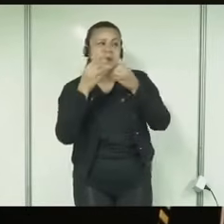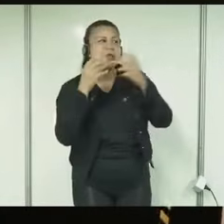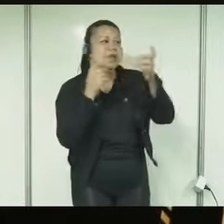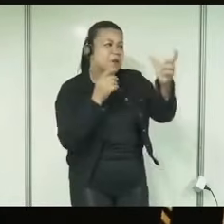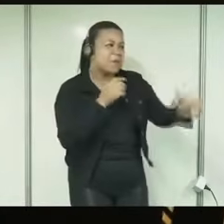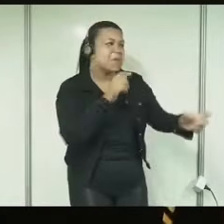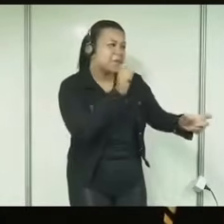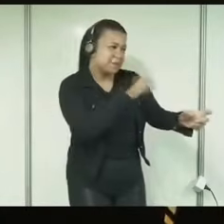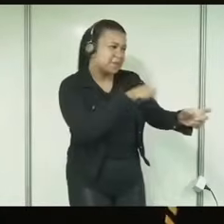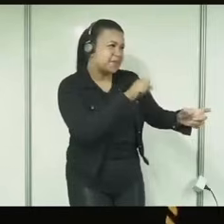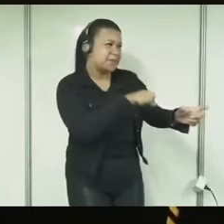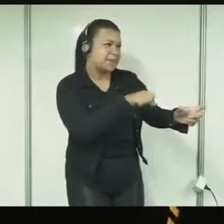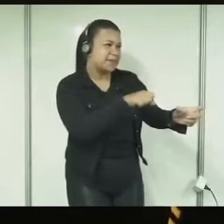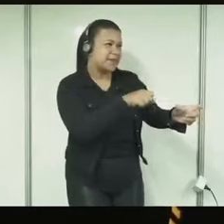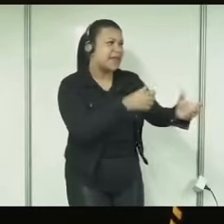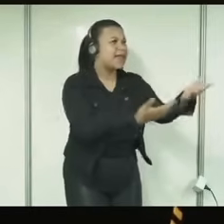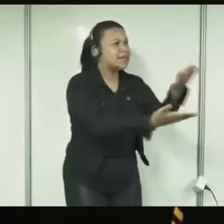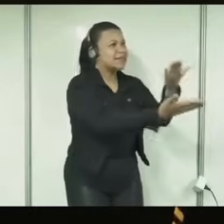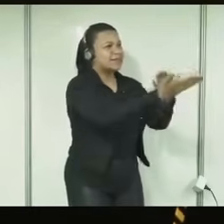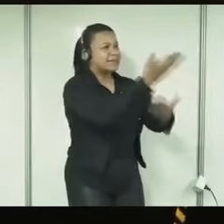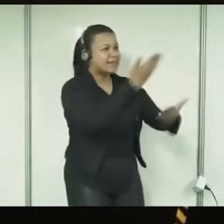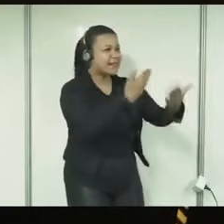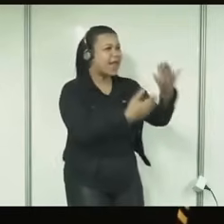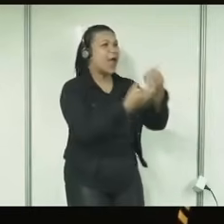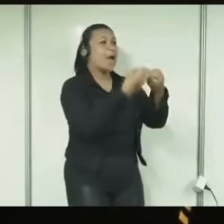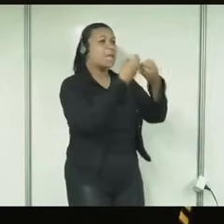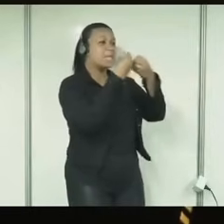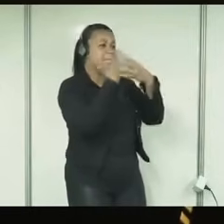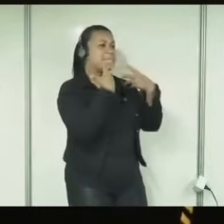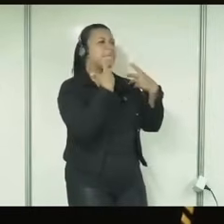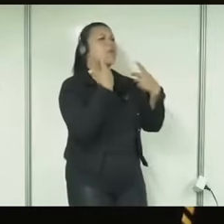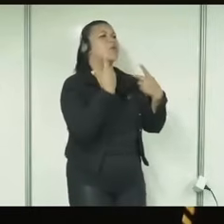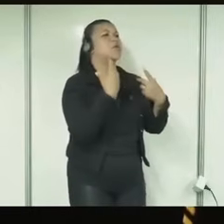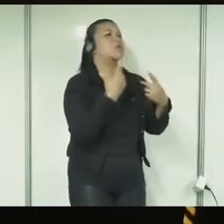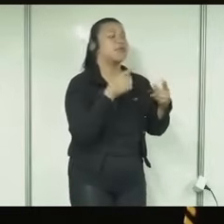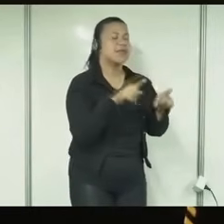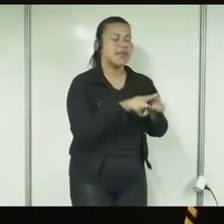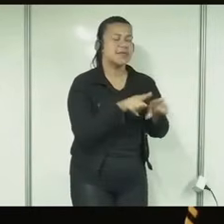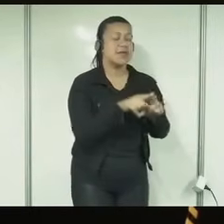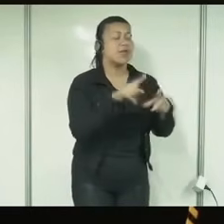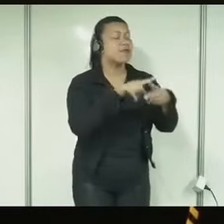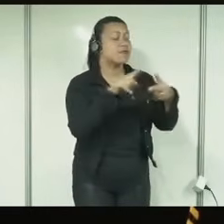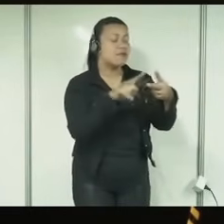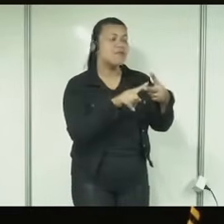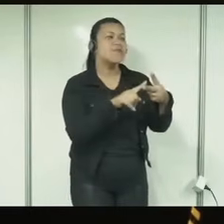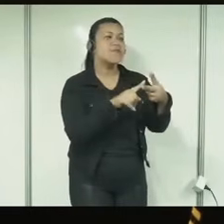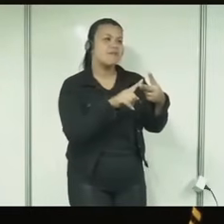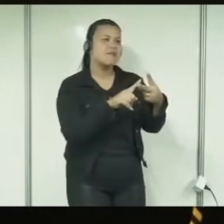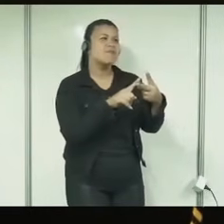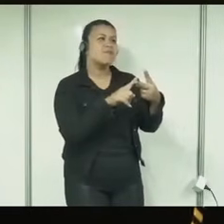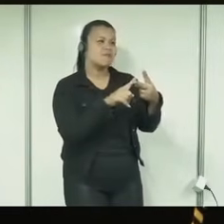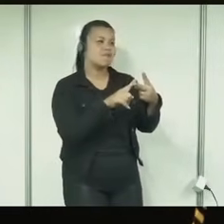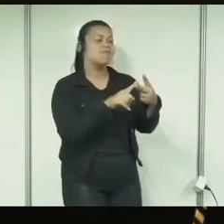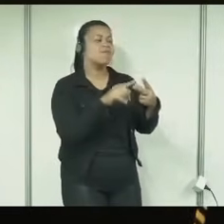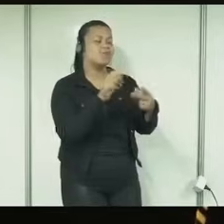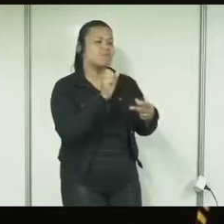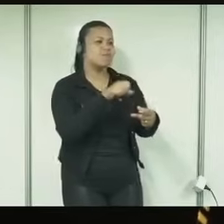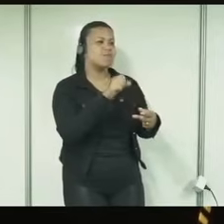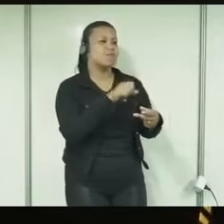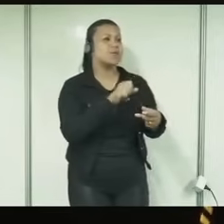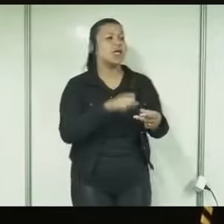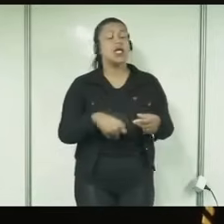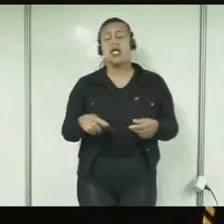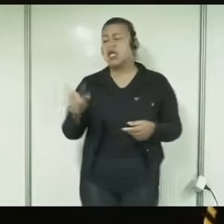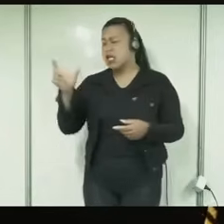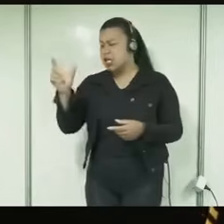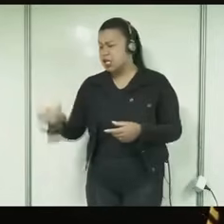nós recebemos coisas boas para nós de forma duplicada. E quem quer tirar do outro tende a perder